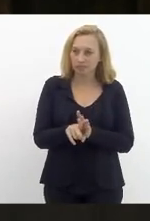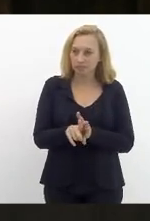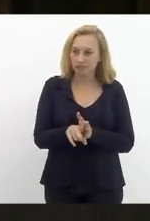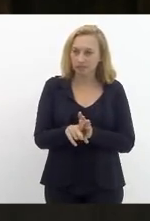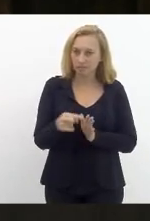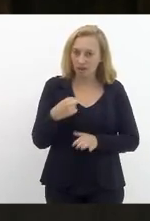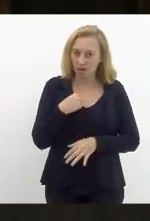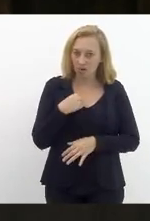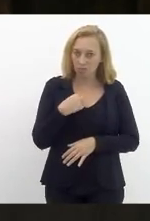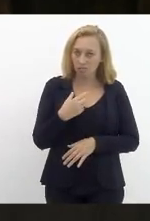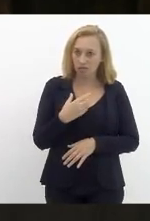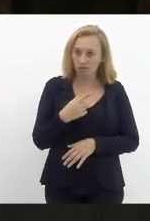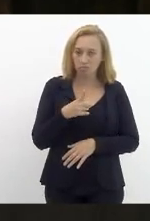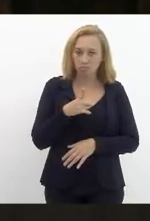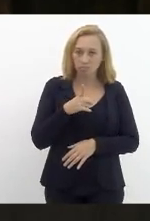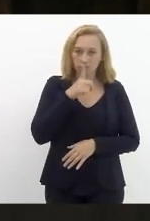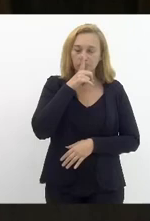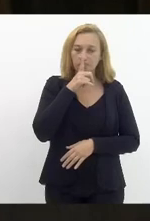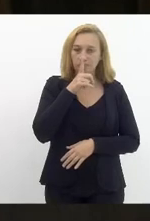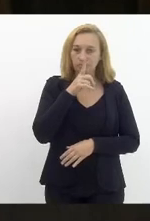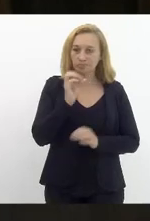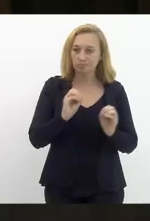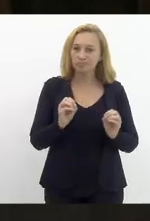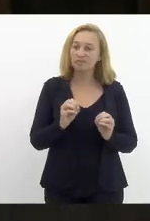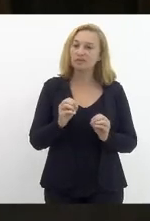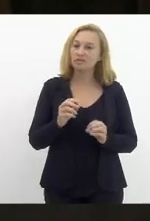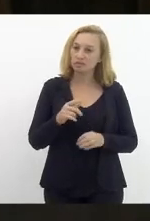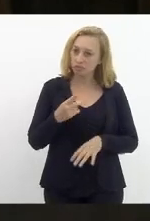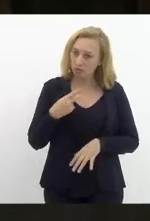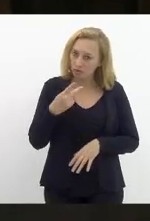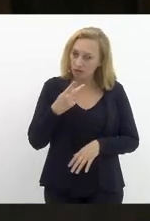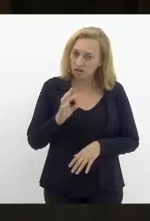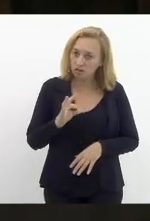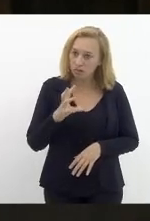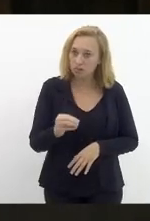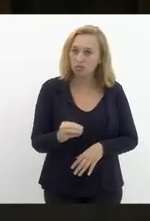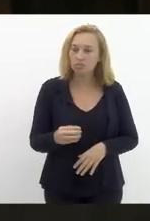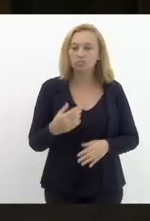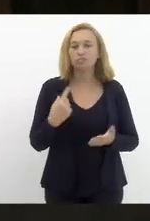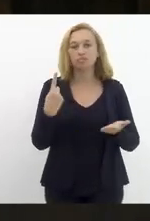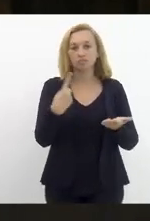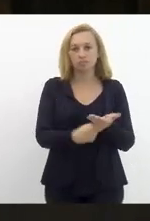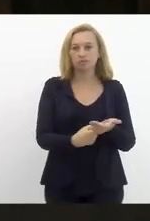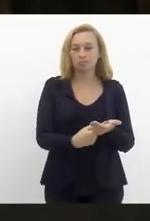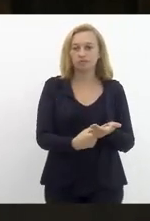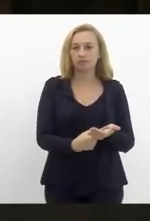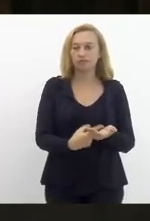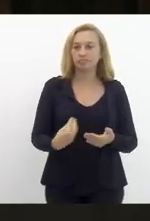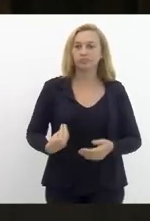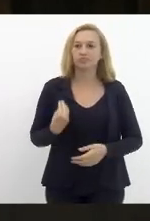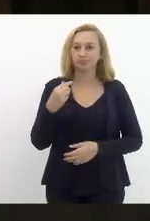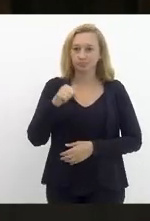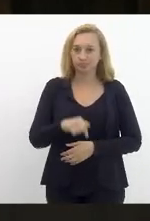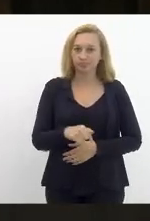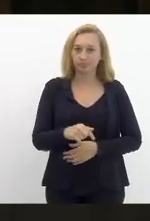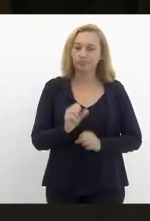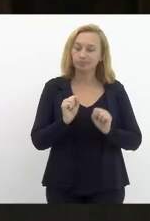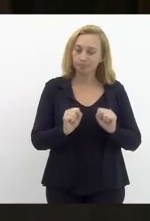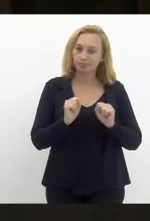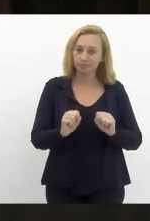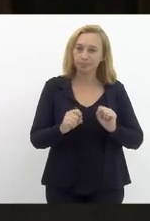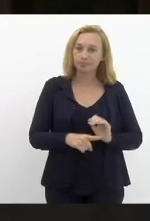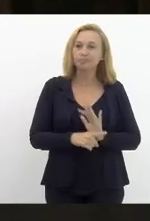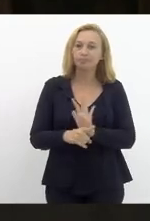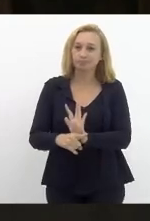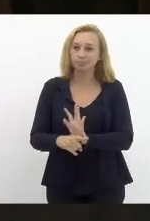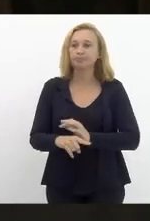nenhuma delas. Então, a ele, o meu compromisso é estar aqui para poder contribuir de